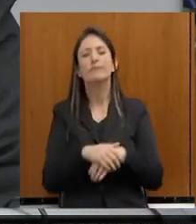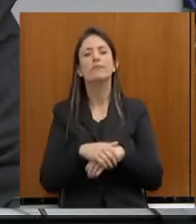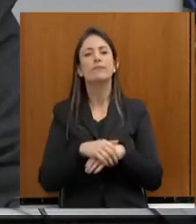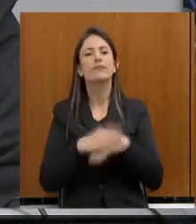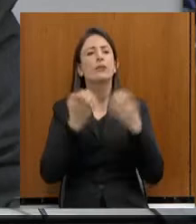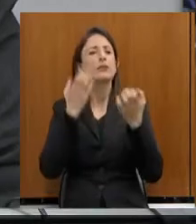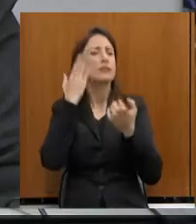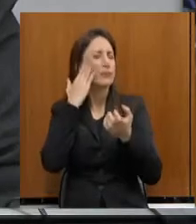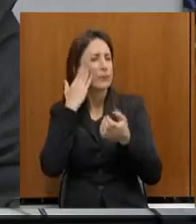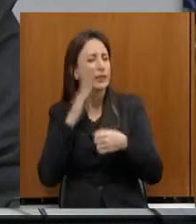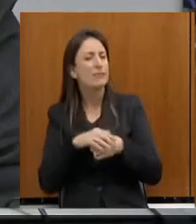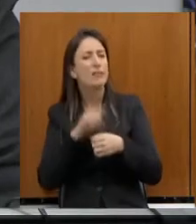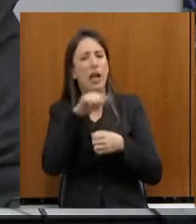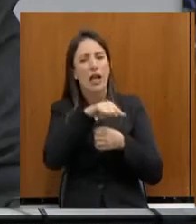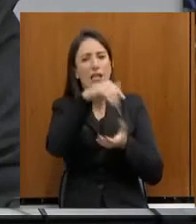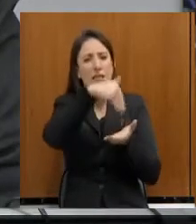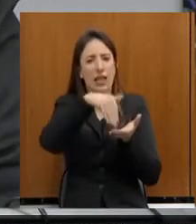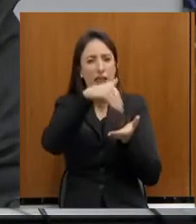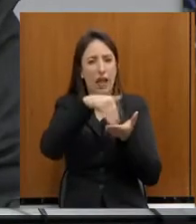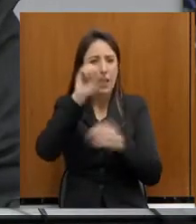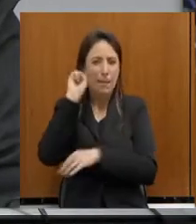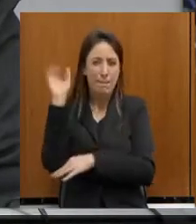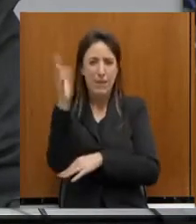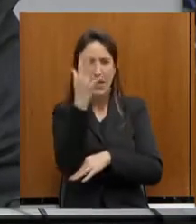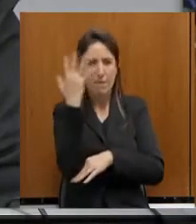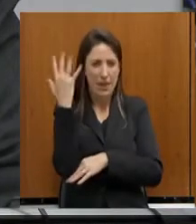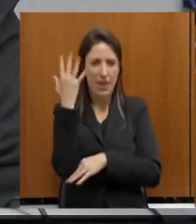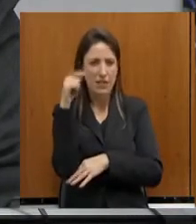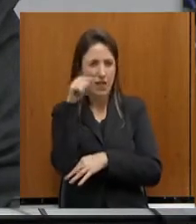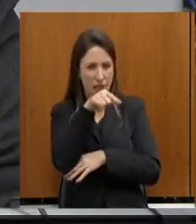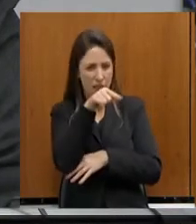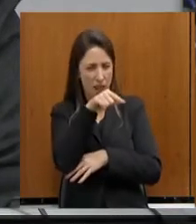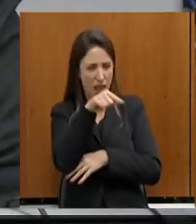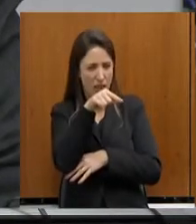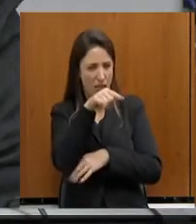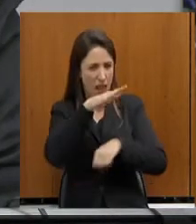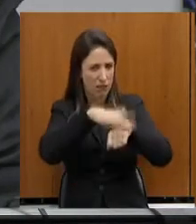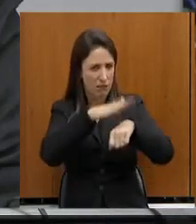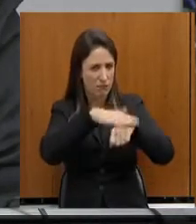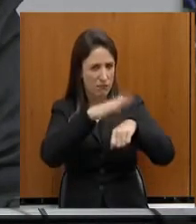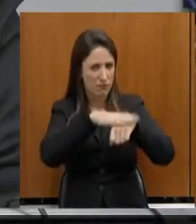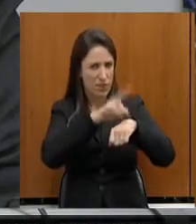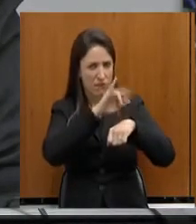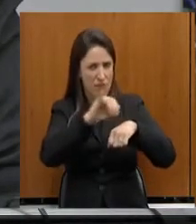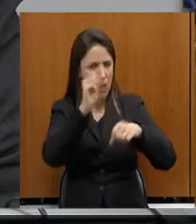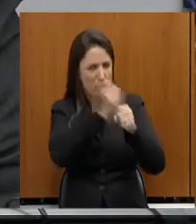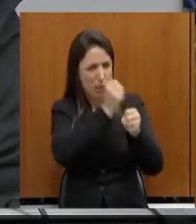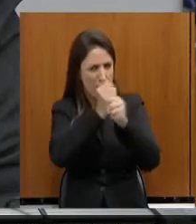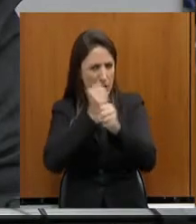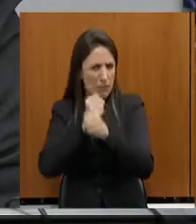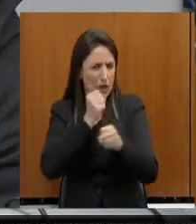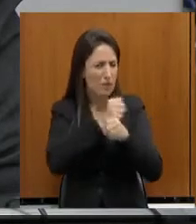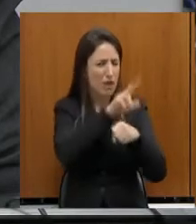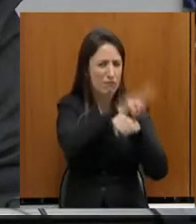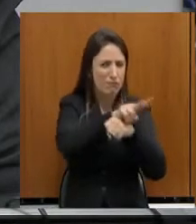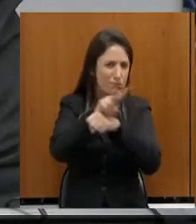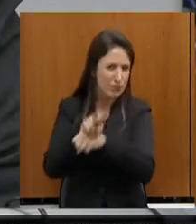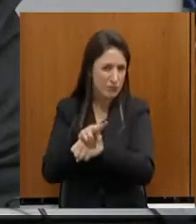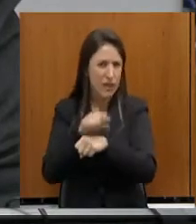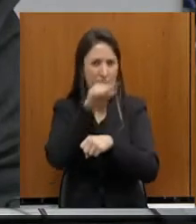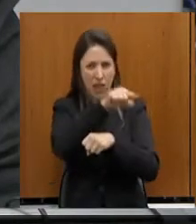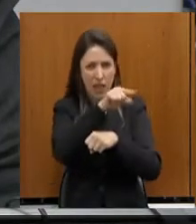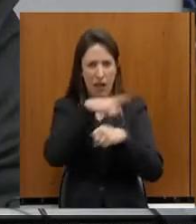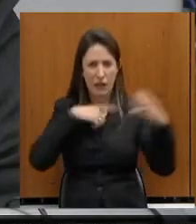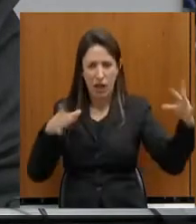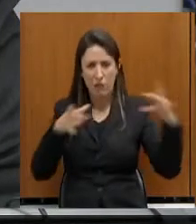Secretaria de Meio Ambiente vai ser a executora destas obras se ela tá no acordar